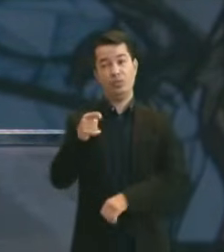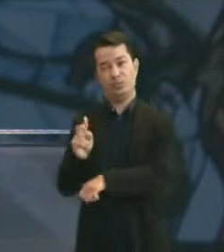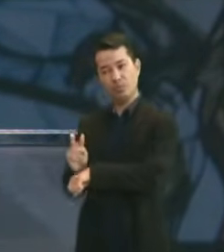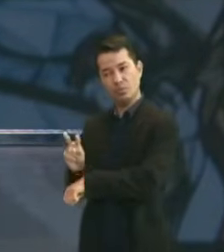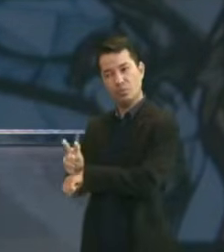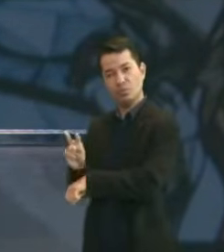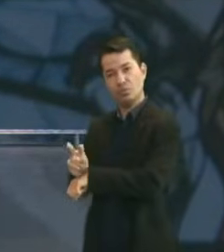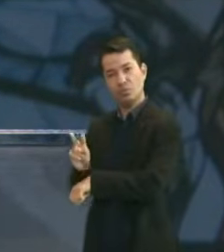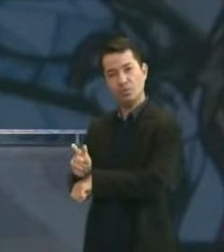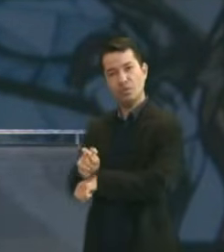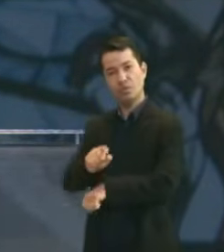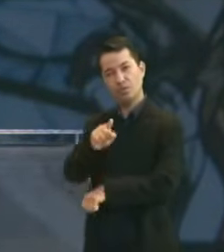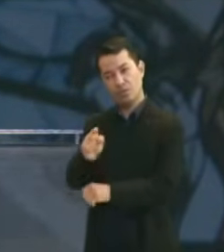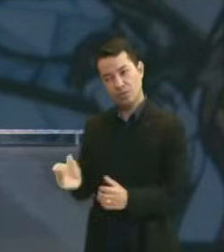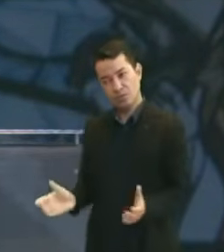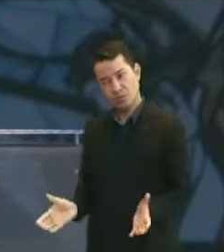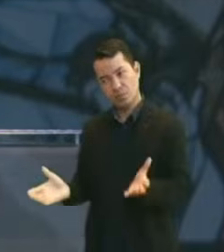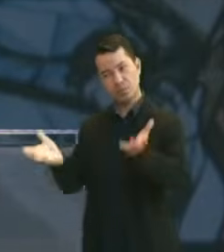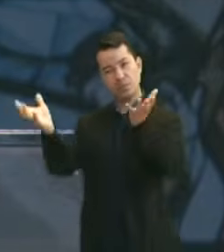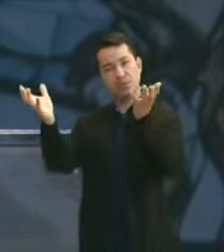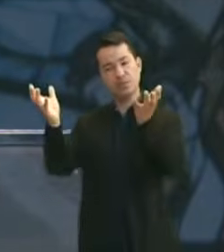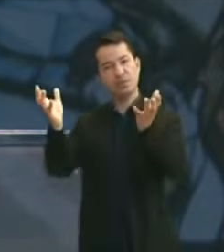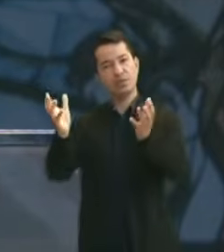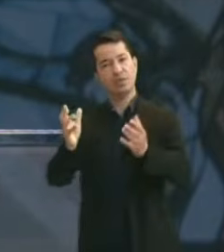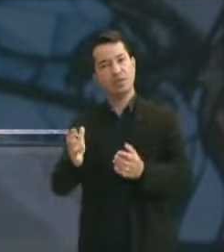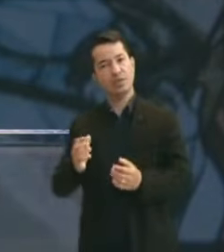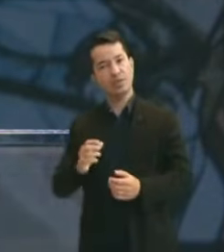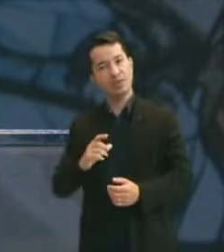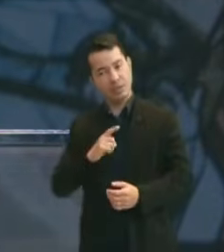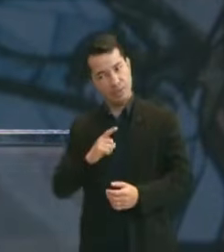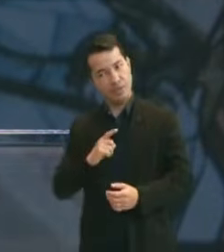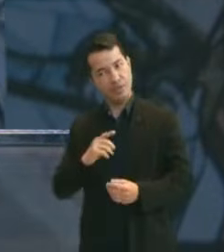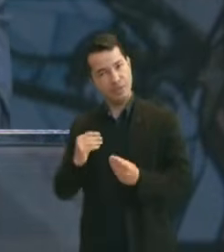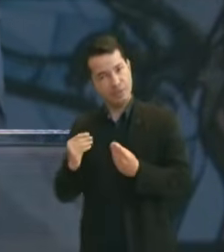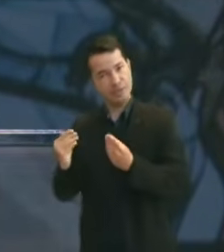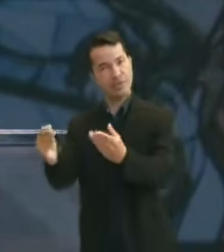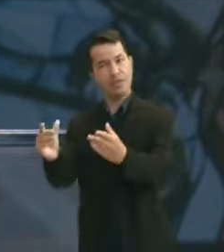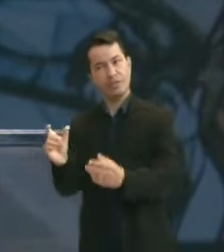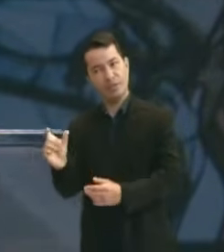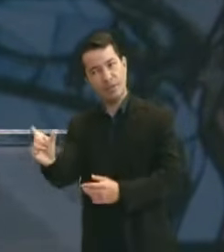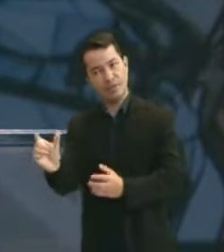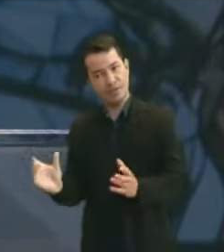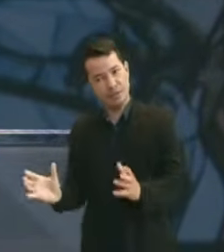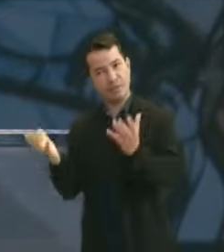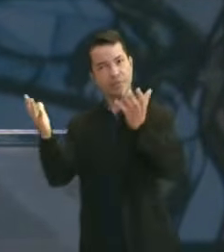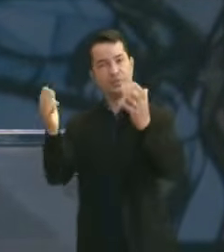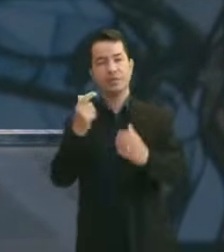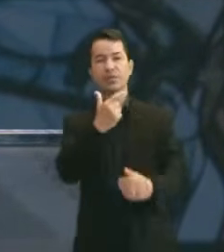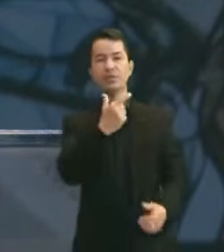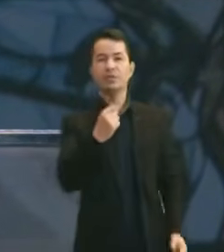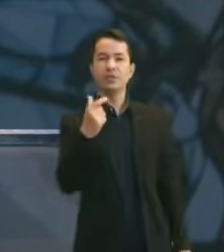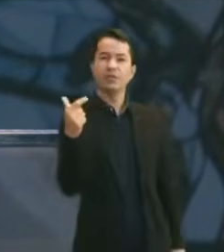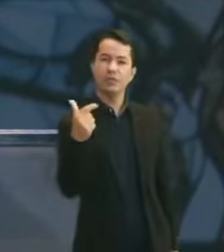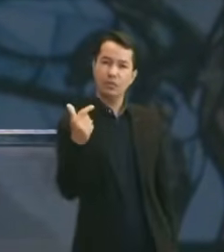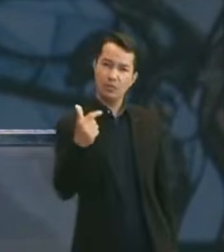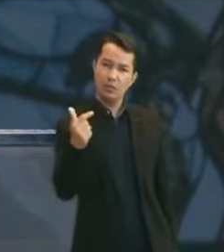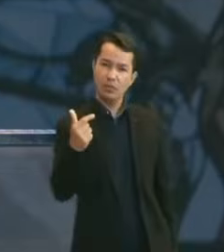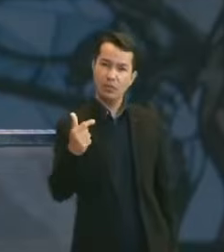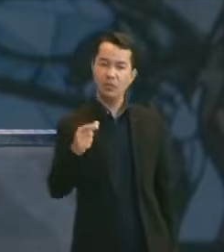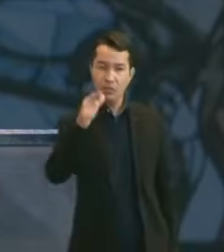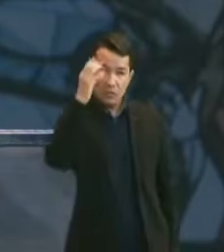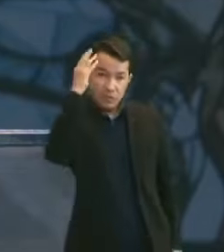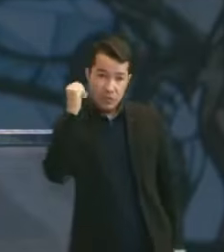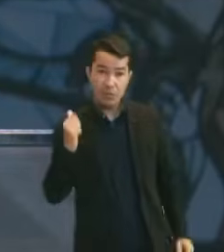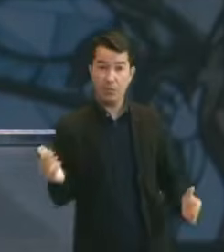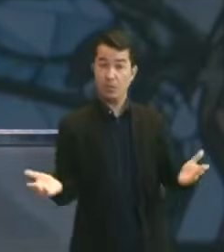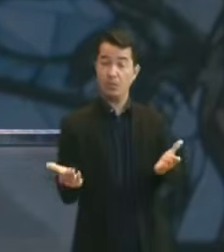de ser aquele que dá ânimo, de dar encorajamento para alguém em 2022. A diferença que isso vai fazer na sua jornada